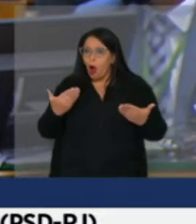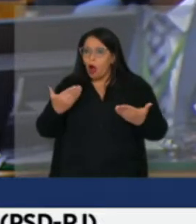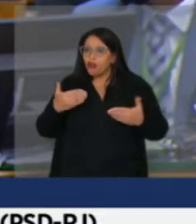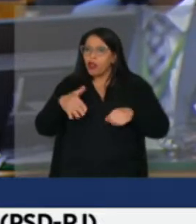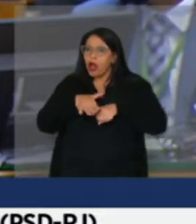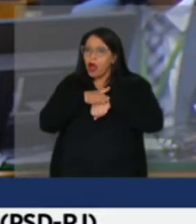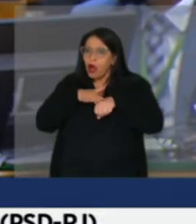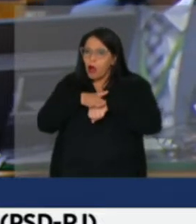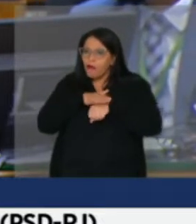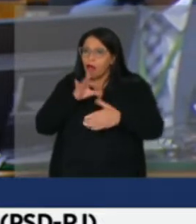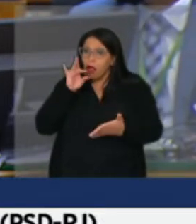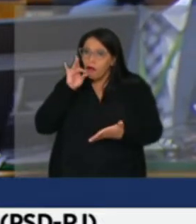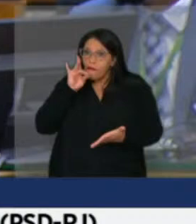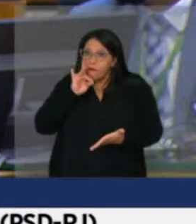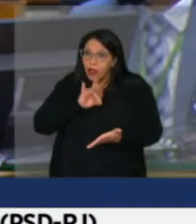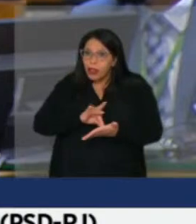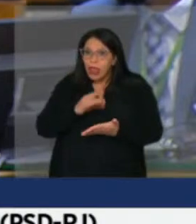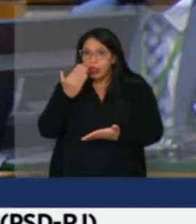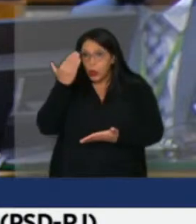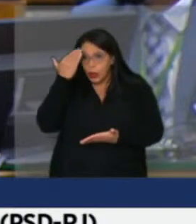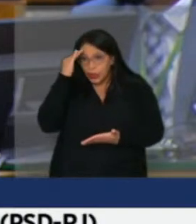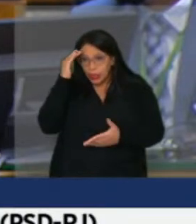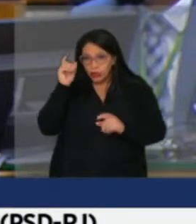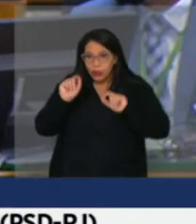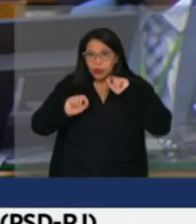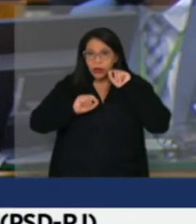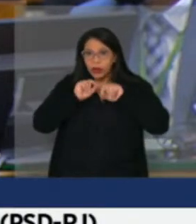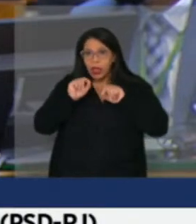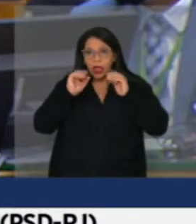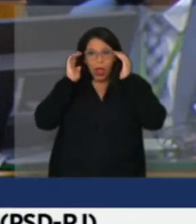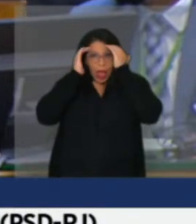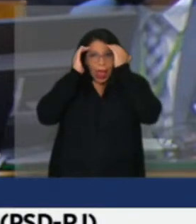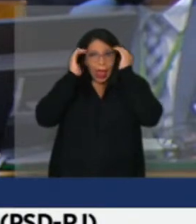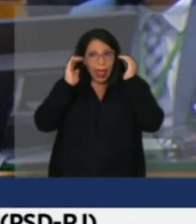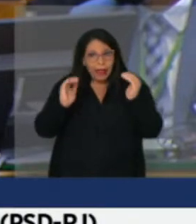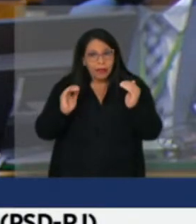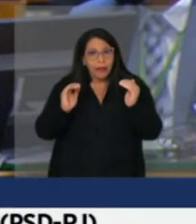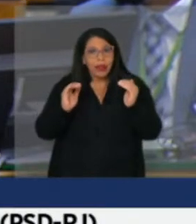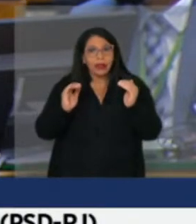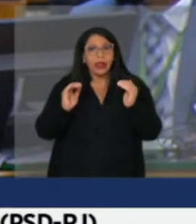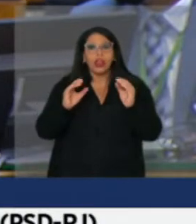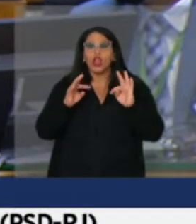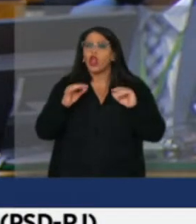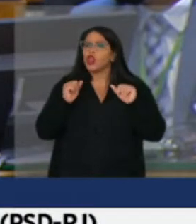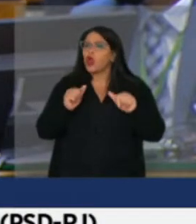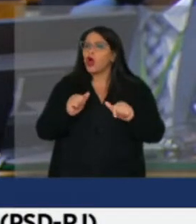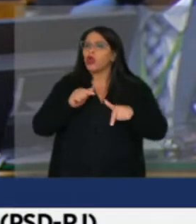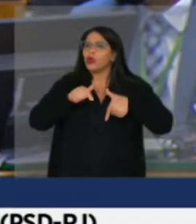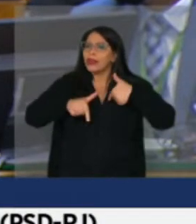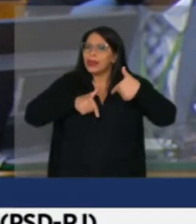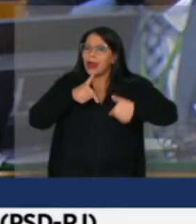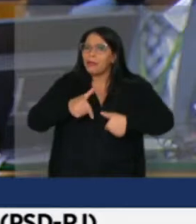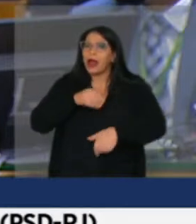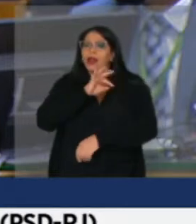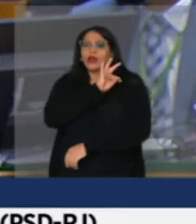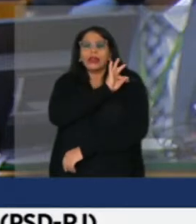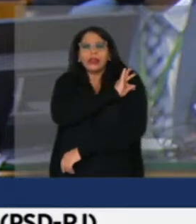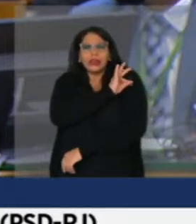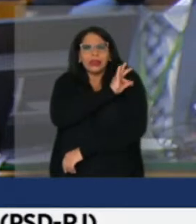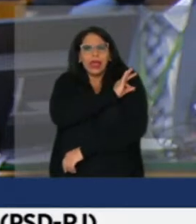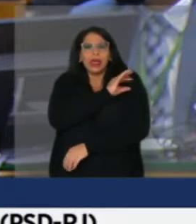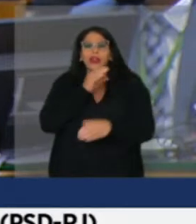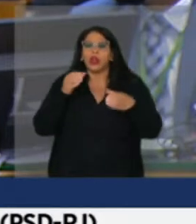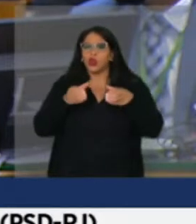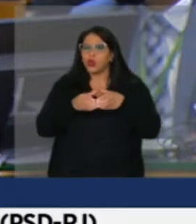estamos ratificando um entendimento, respeitando absolutamente todo o trabalho técnico do Conselho de Ética, que é inclusive